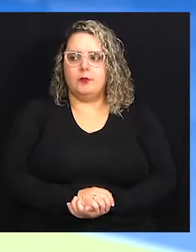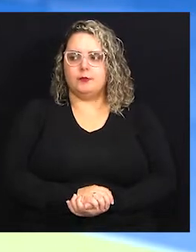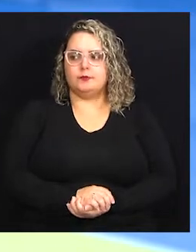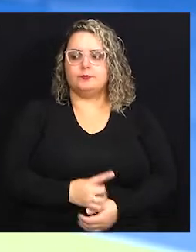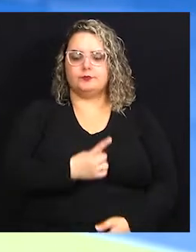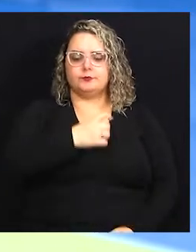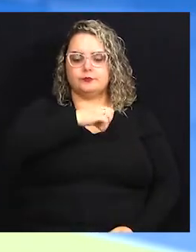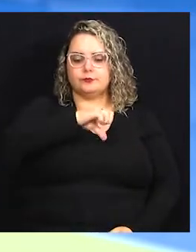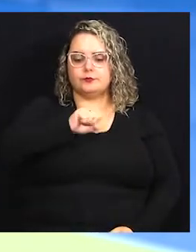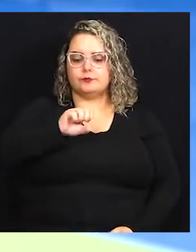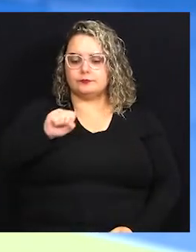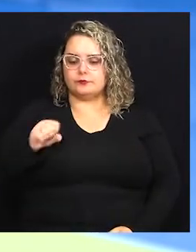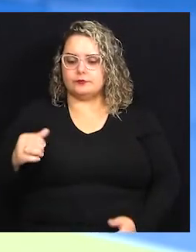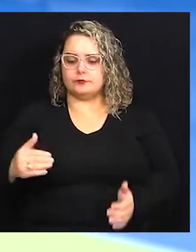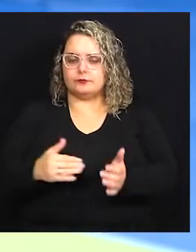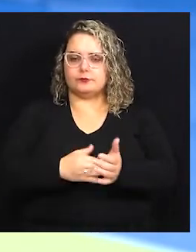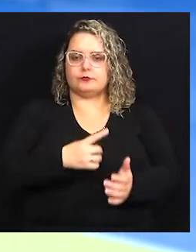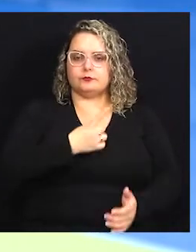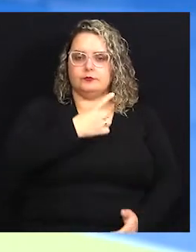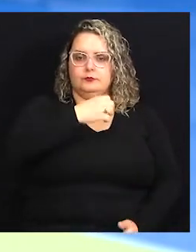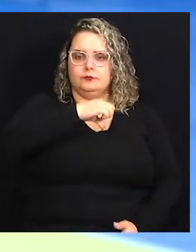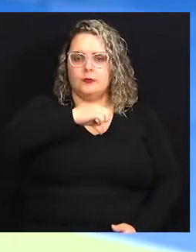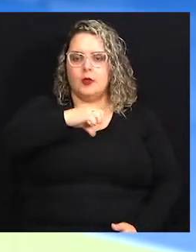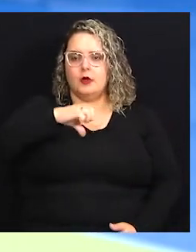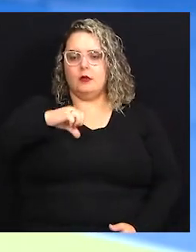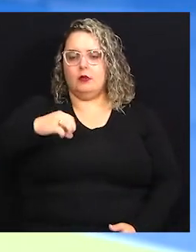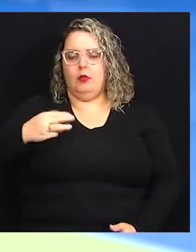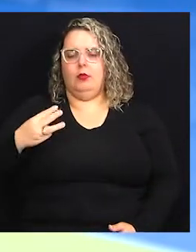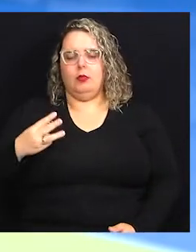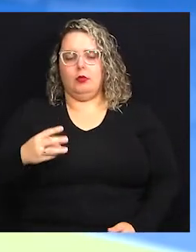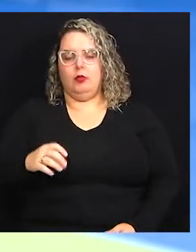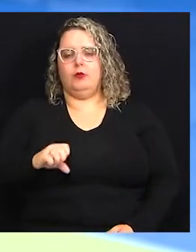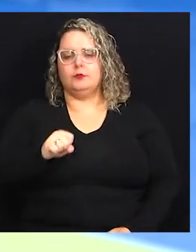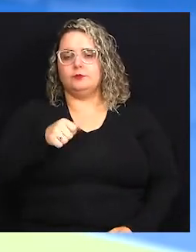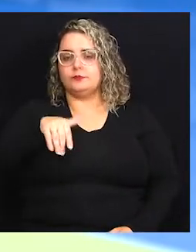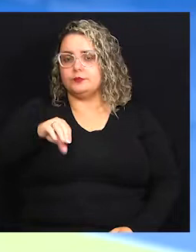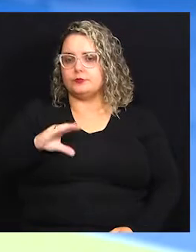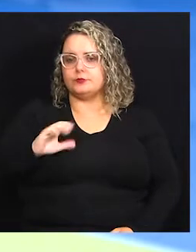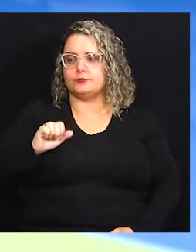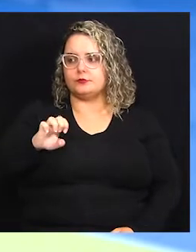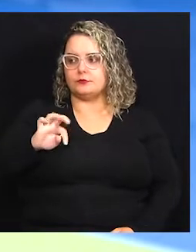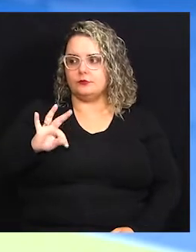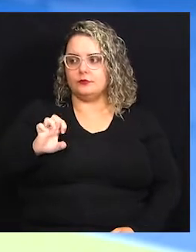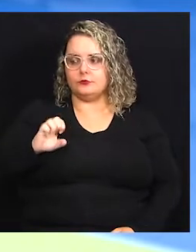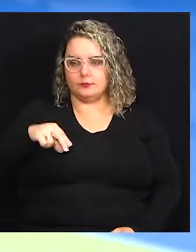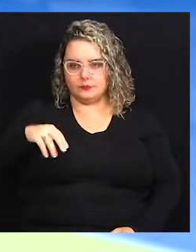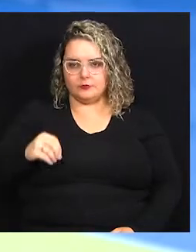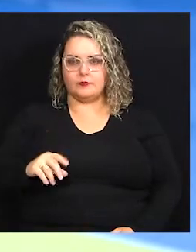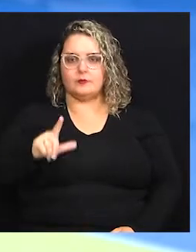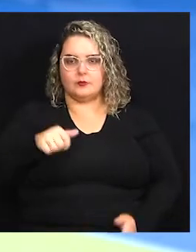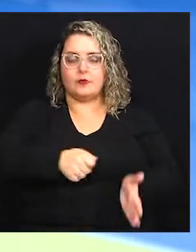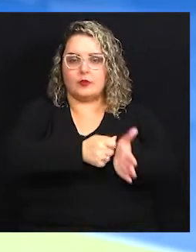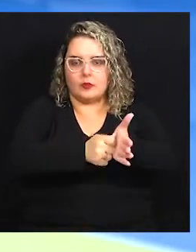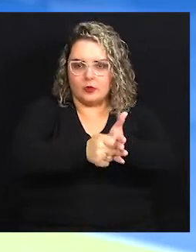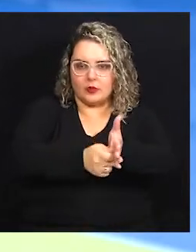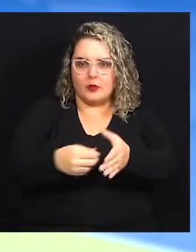até 93 em São Caetano. Depois fui jogar numa equipe de Araraquara, que é interior de São Paulo,